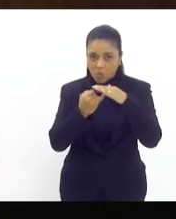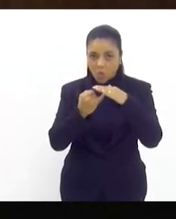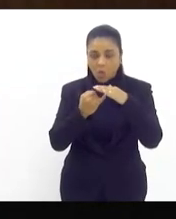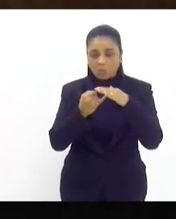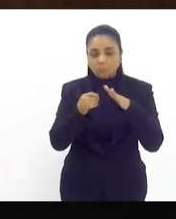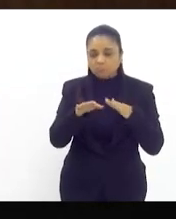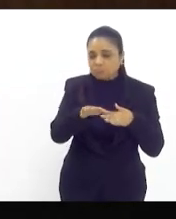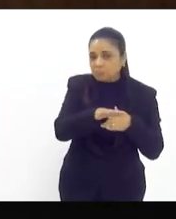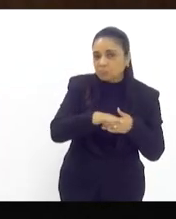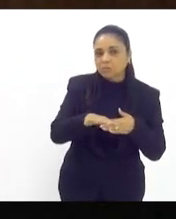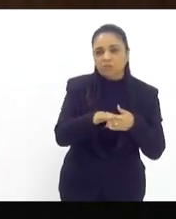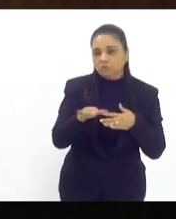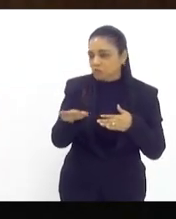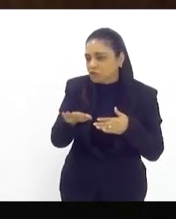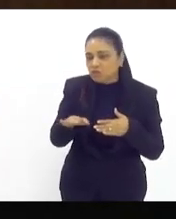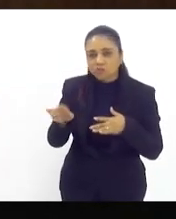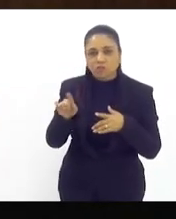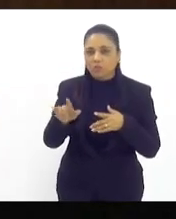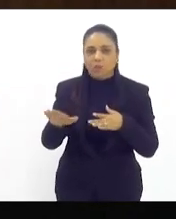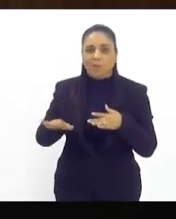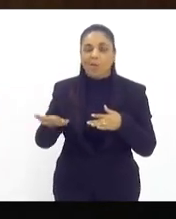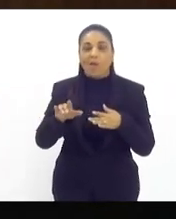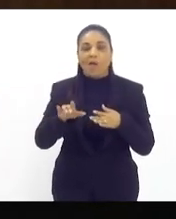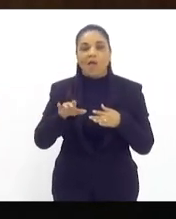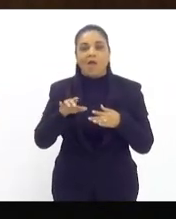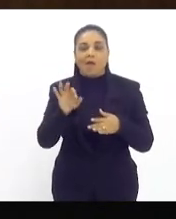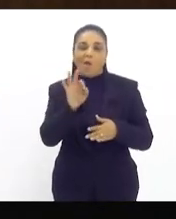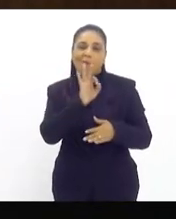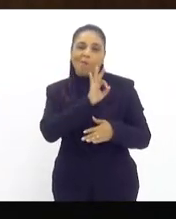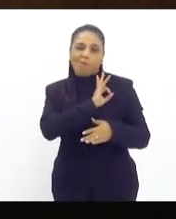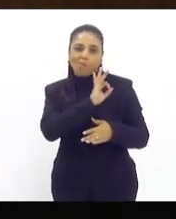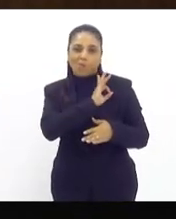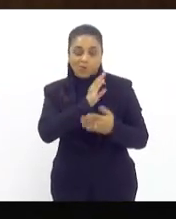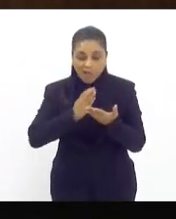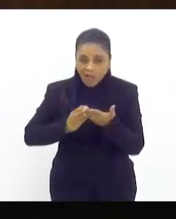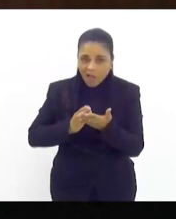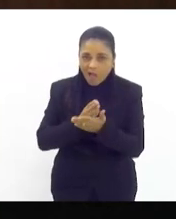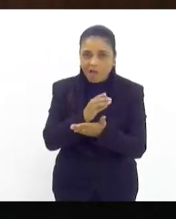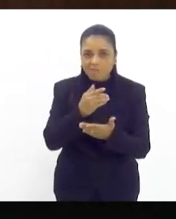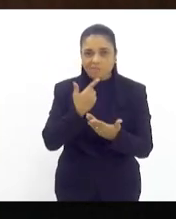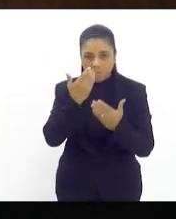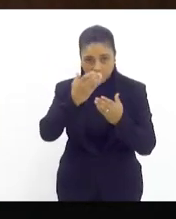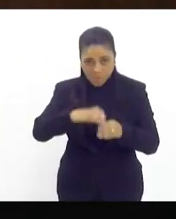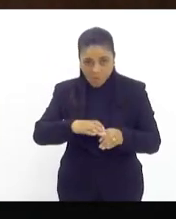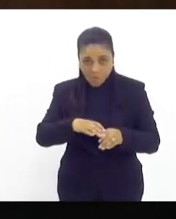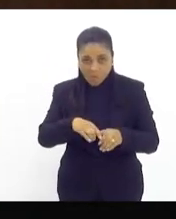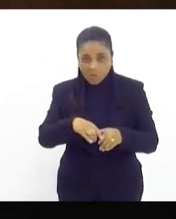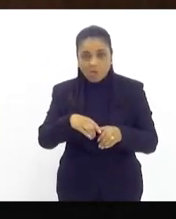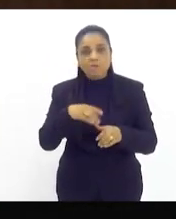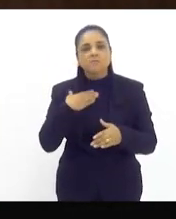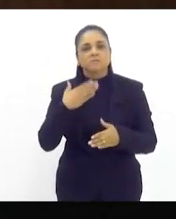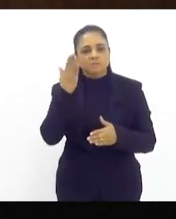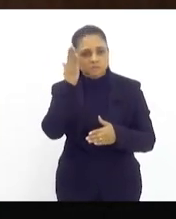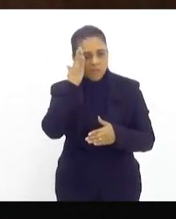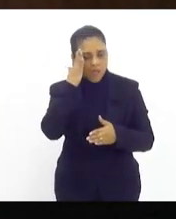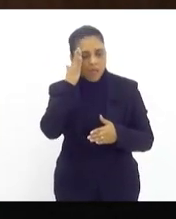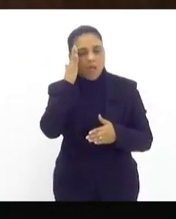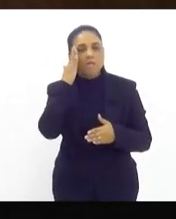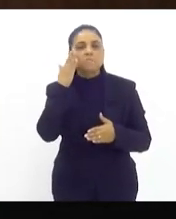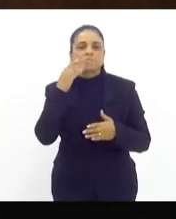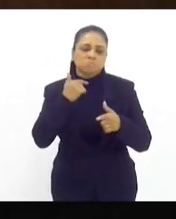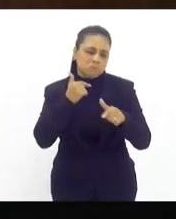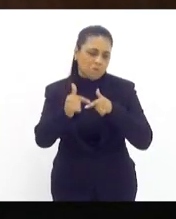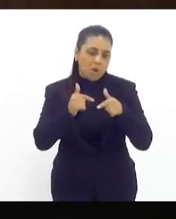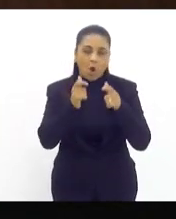regionalizados então o policial ao ser aprovado Sabe sim que deverá trabalhar em qualquer lugar